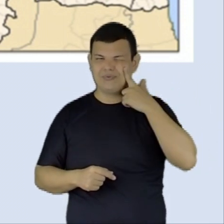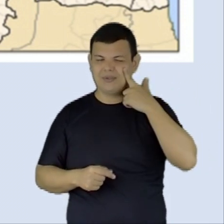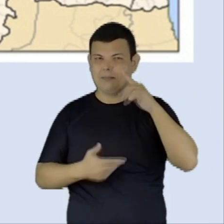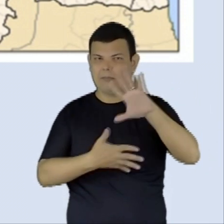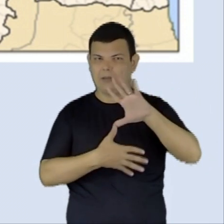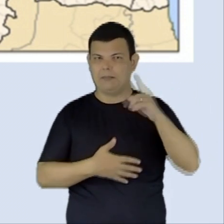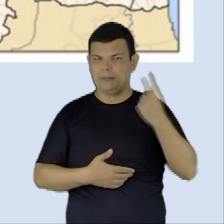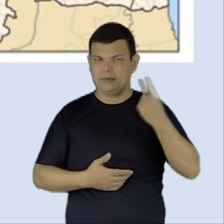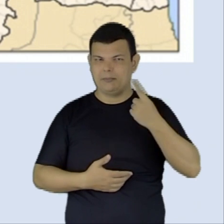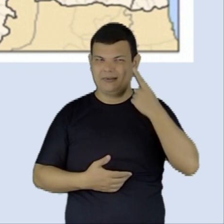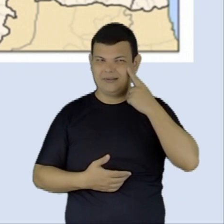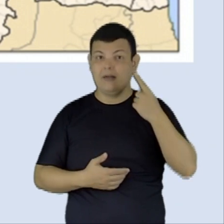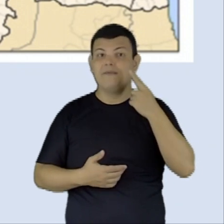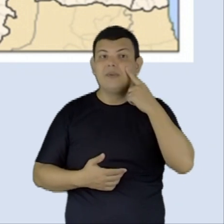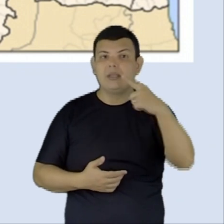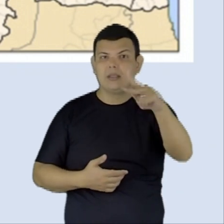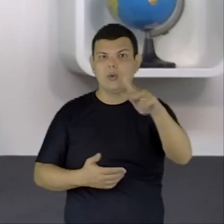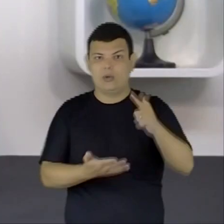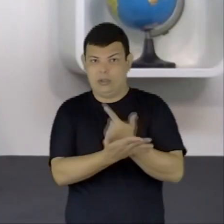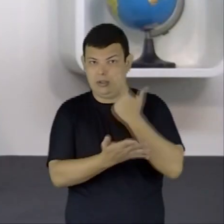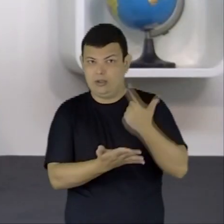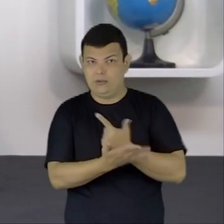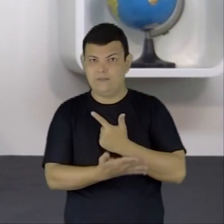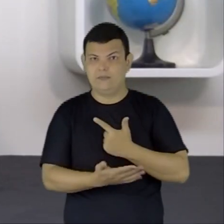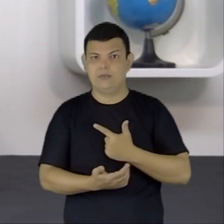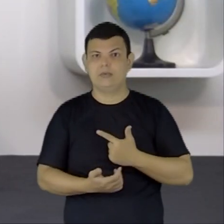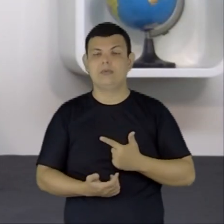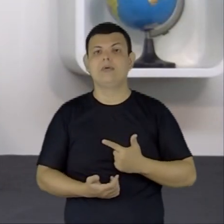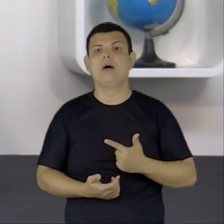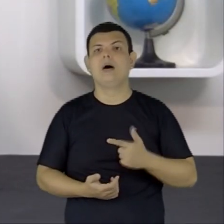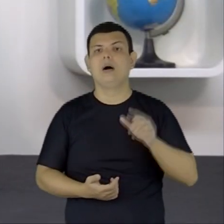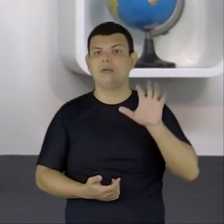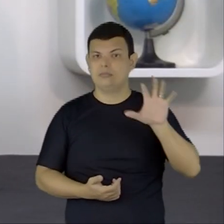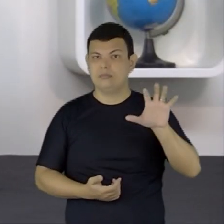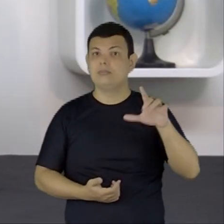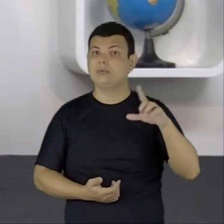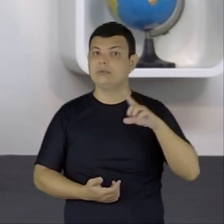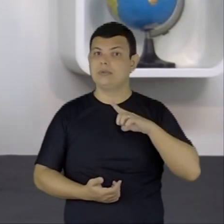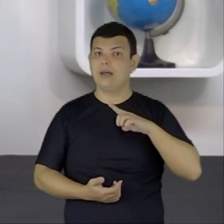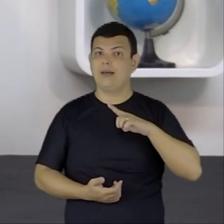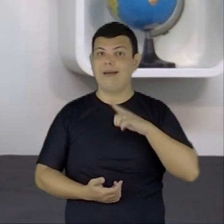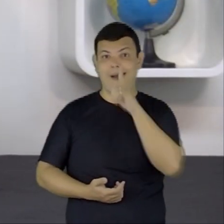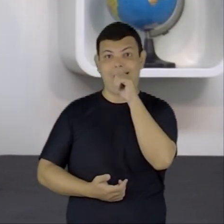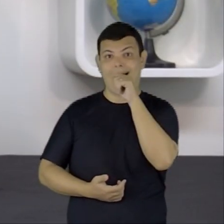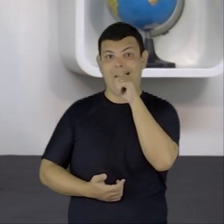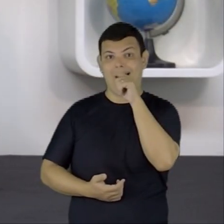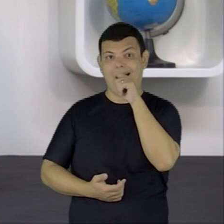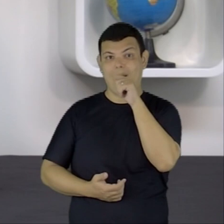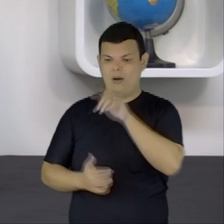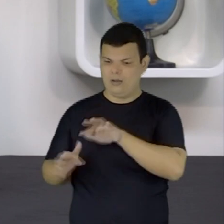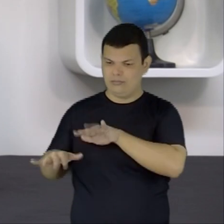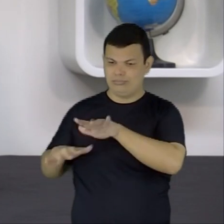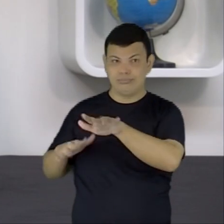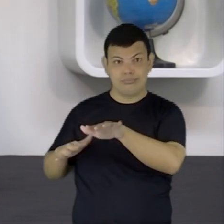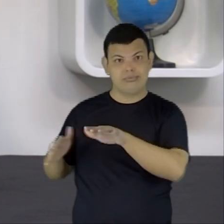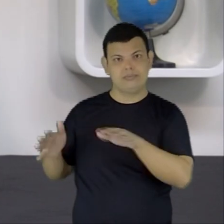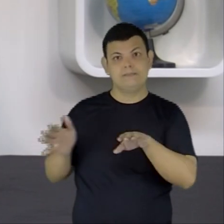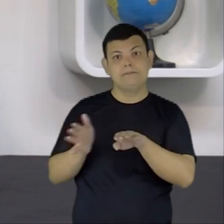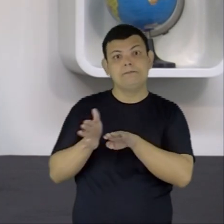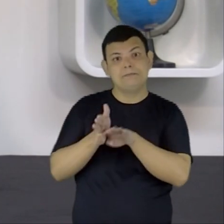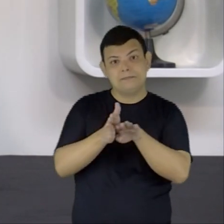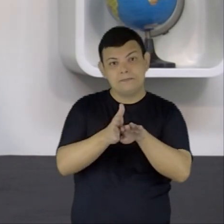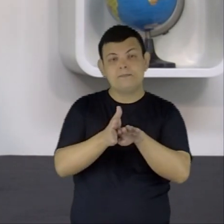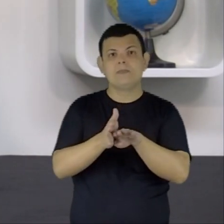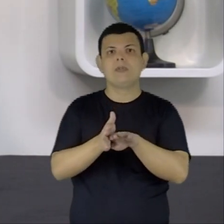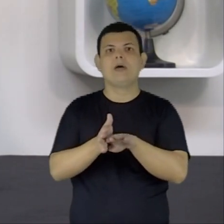1, verifique no seu livro, volta aqui comigo. A região Nordeste é banhada pelo litoral, né?